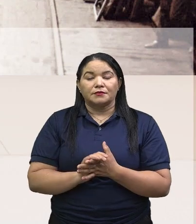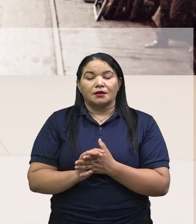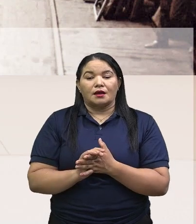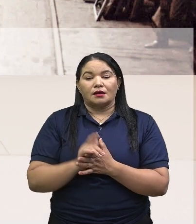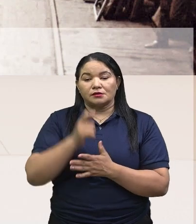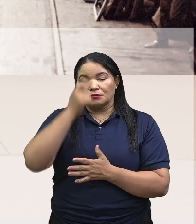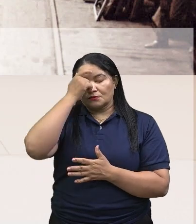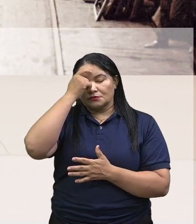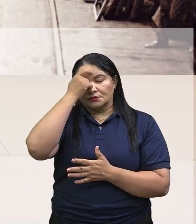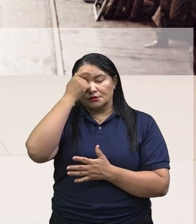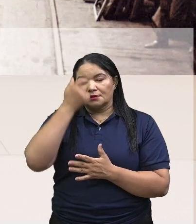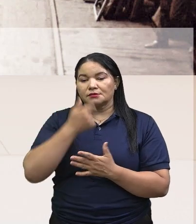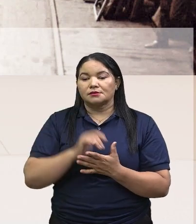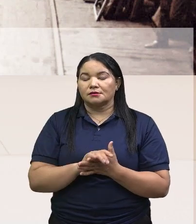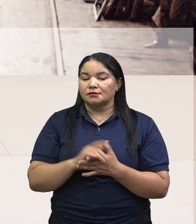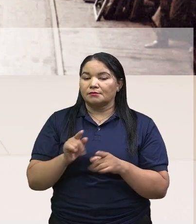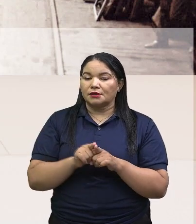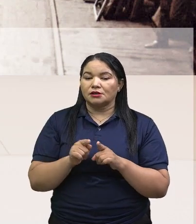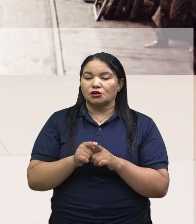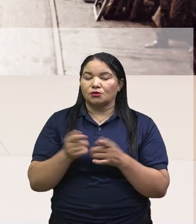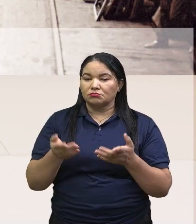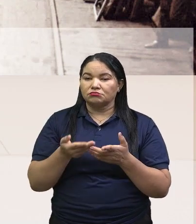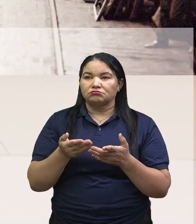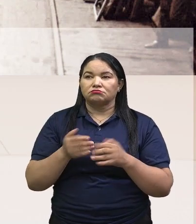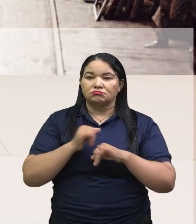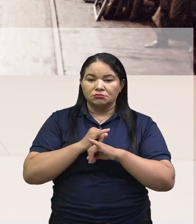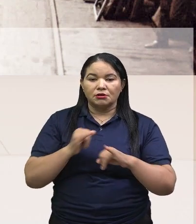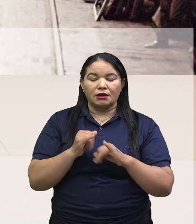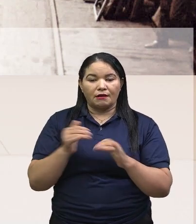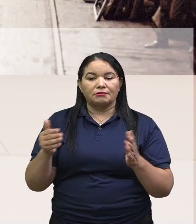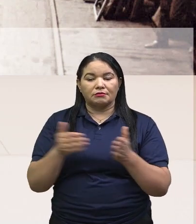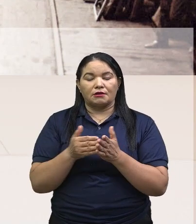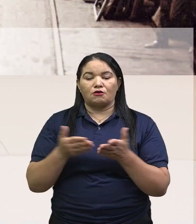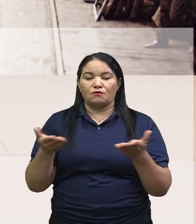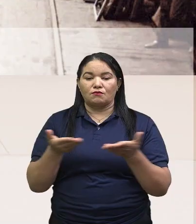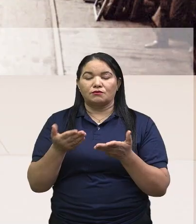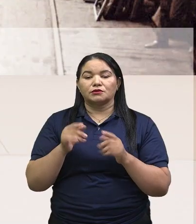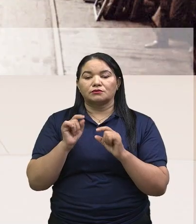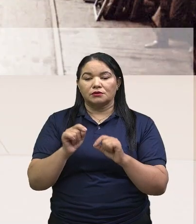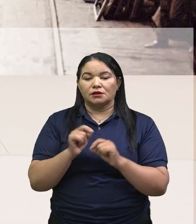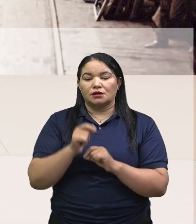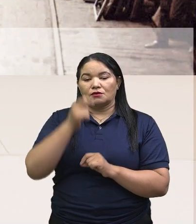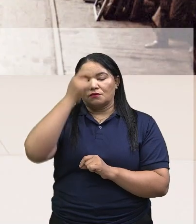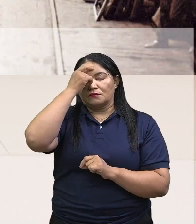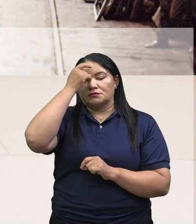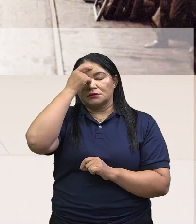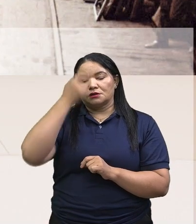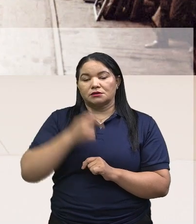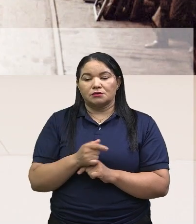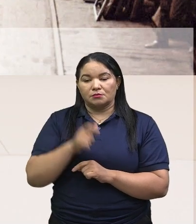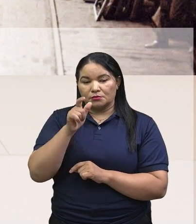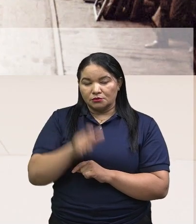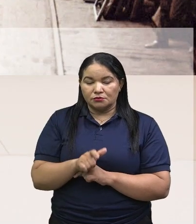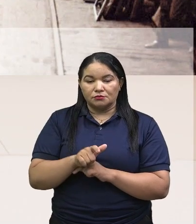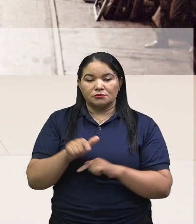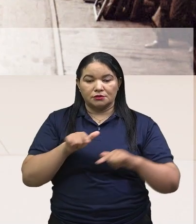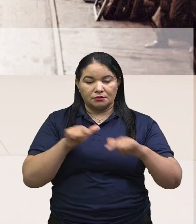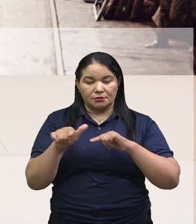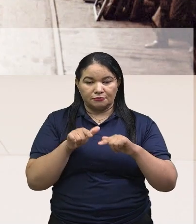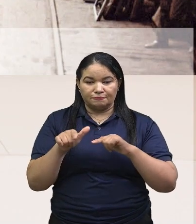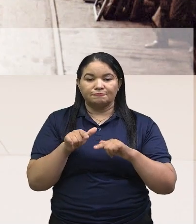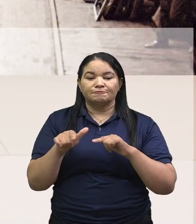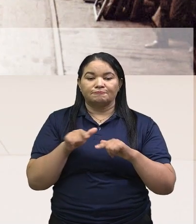verdade que pregam até os dias atuais essa consciência do trabalhador, né, do